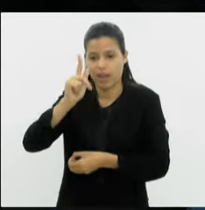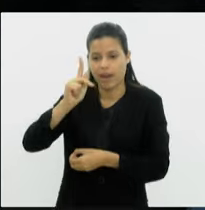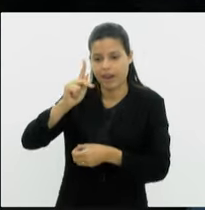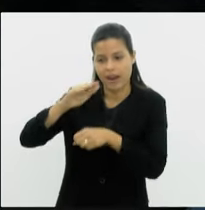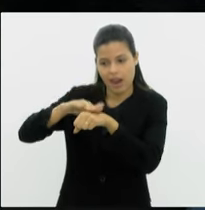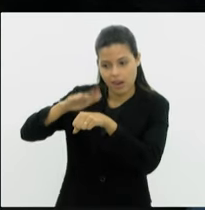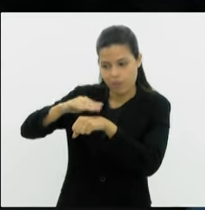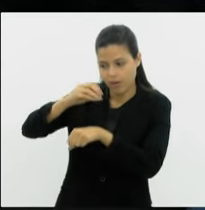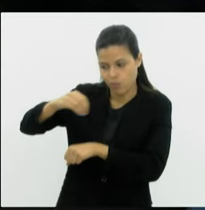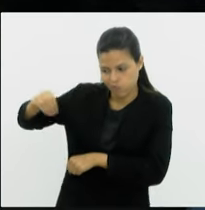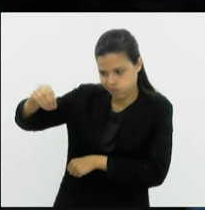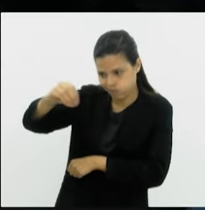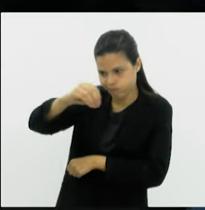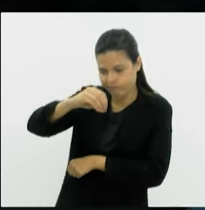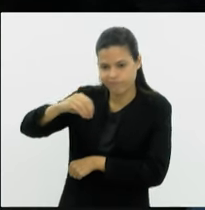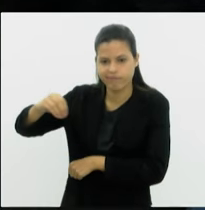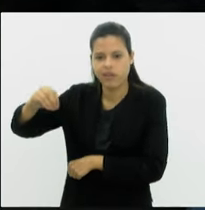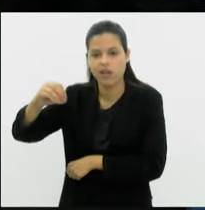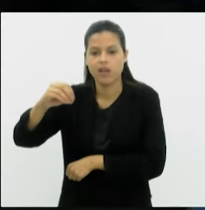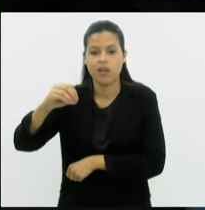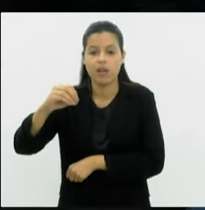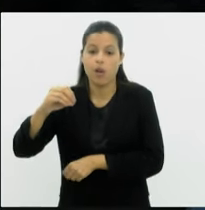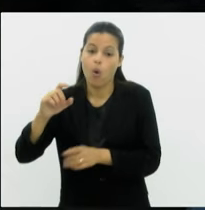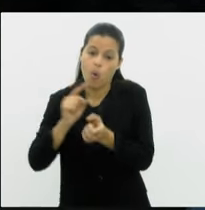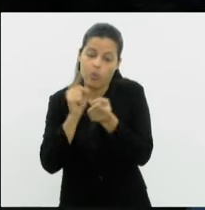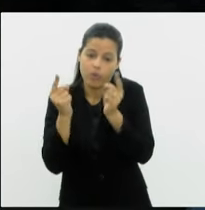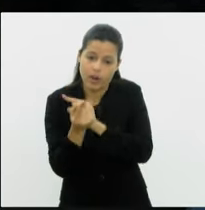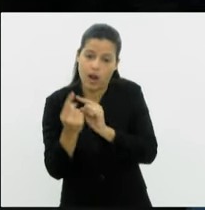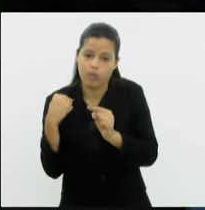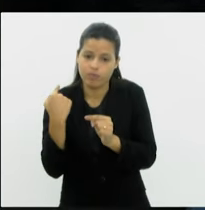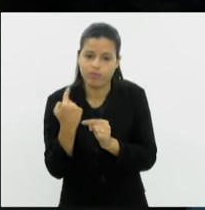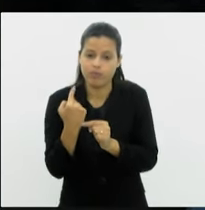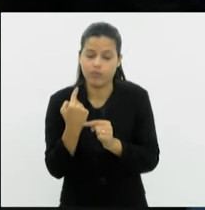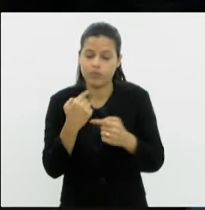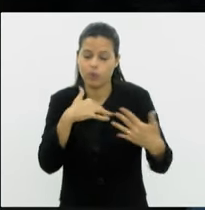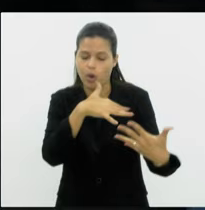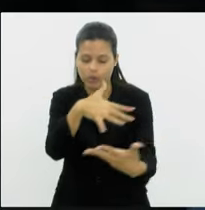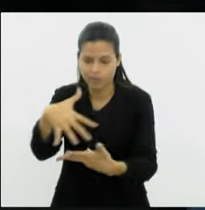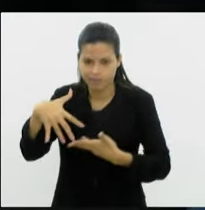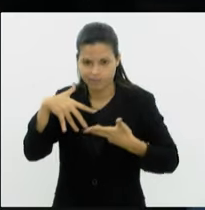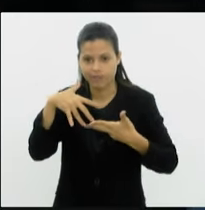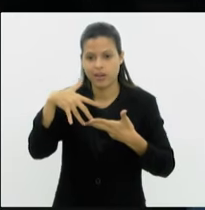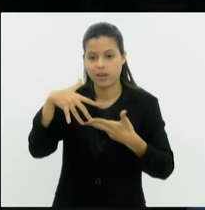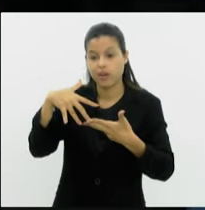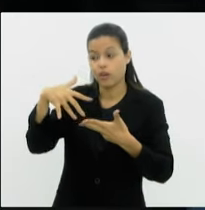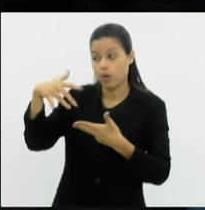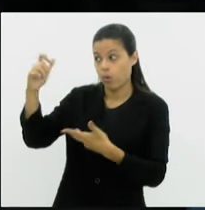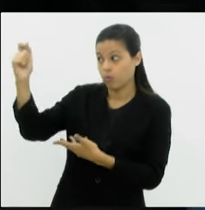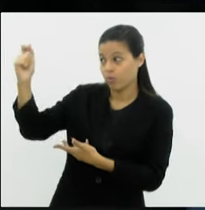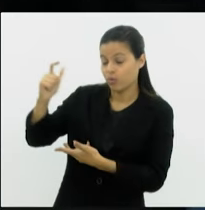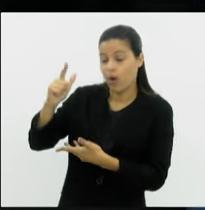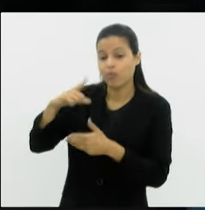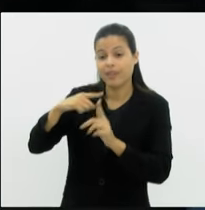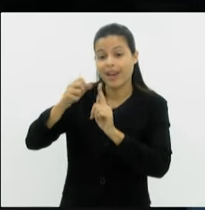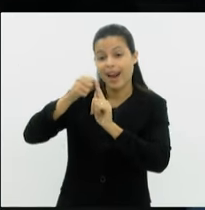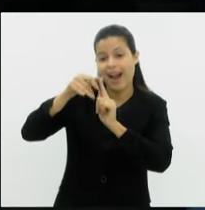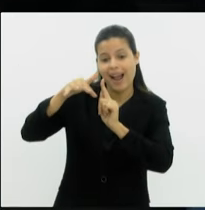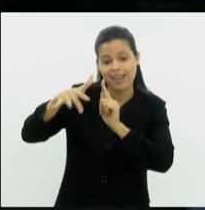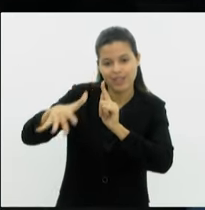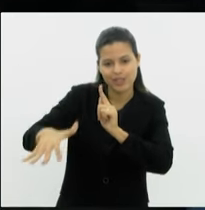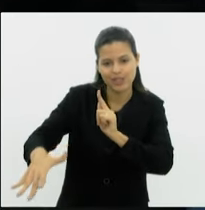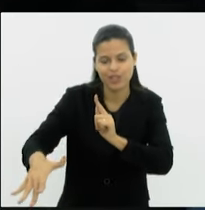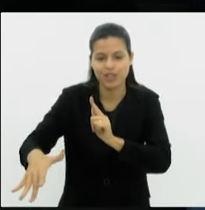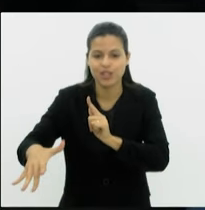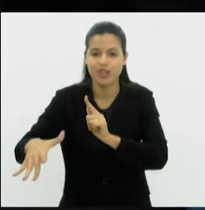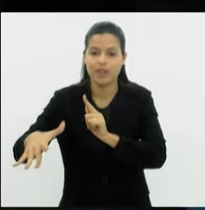de rotação. Só que ao contrário do nosso planeta, que é um corpo sólido, né? O Sol, como é feito de gás, as partes da atmosfera dele